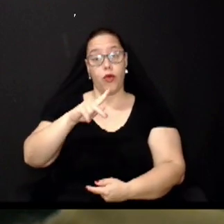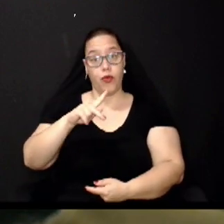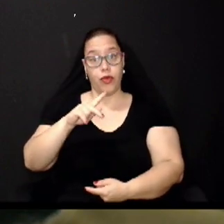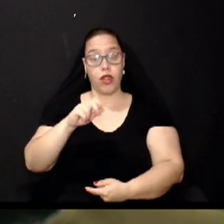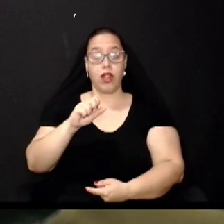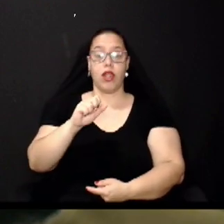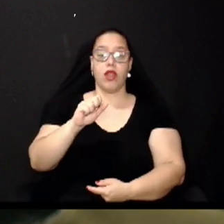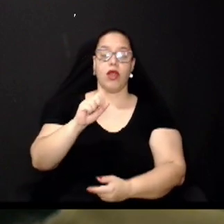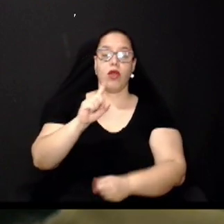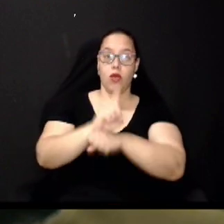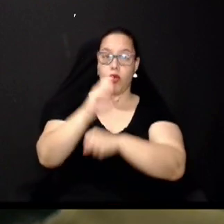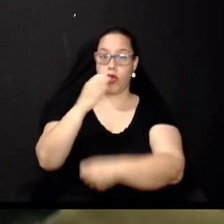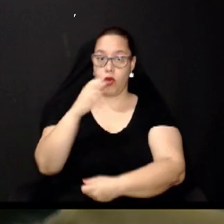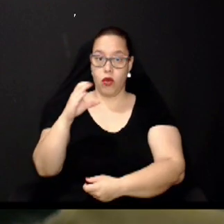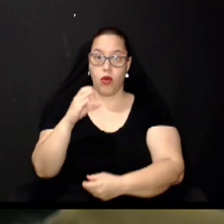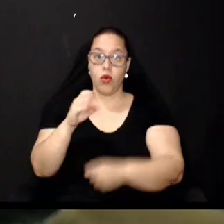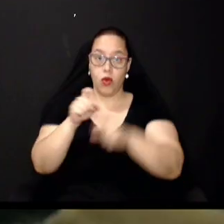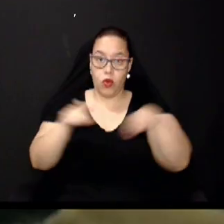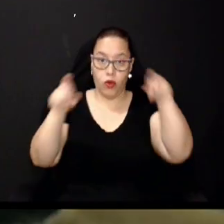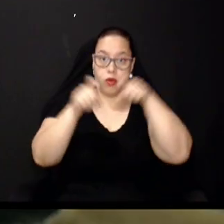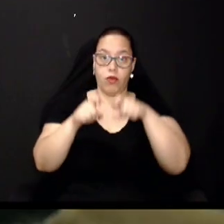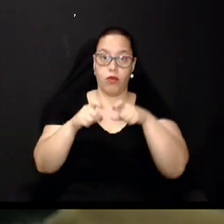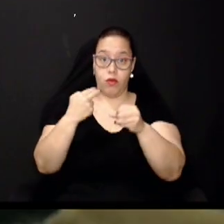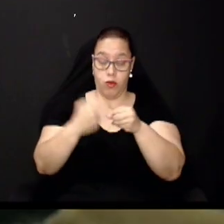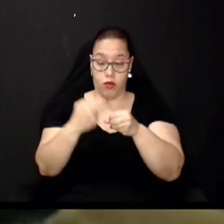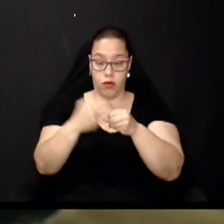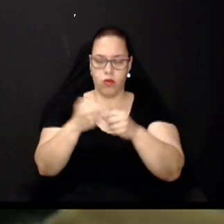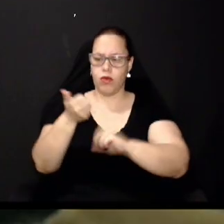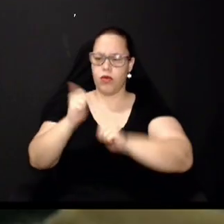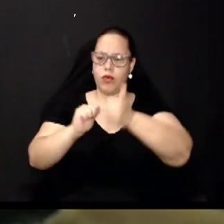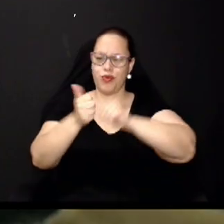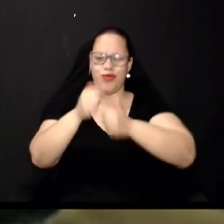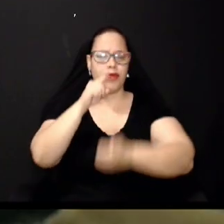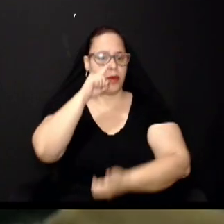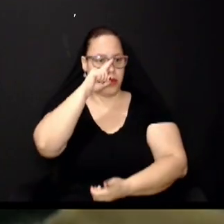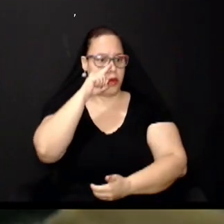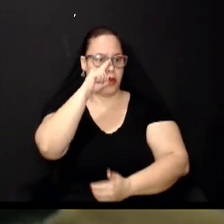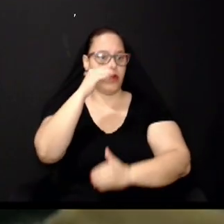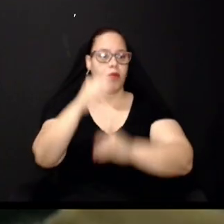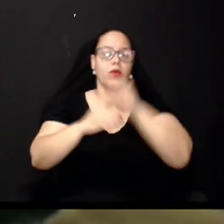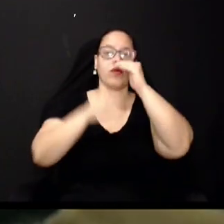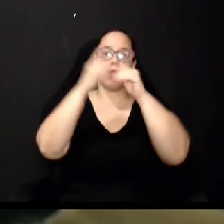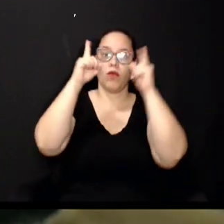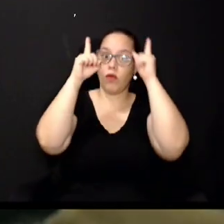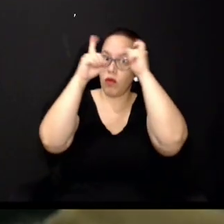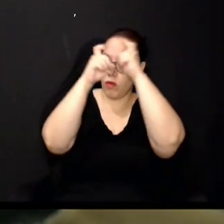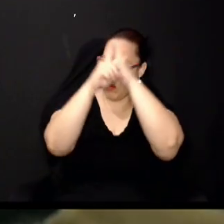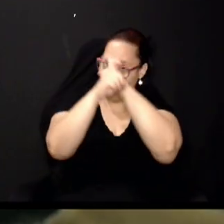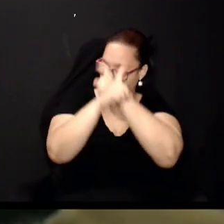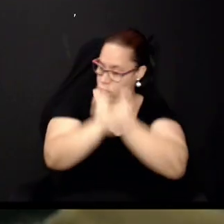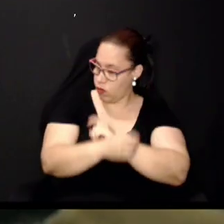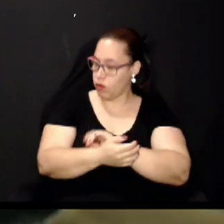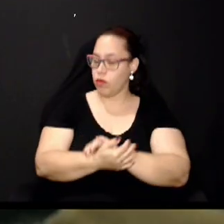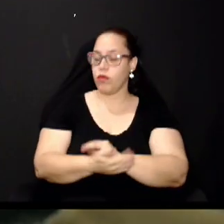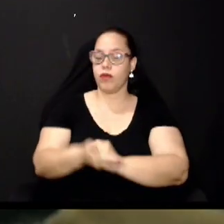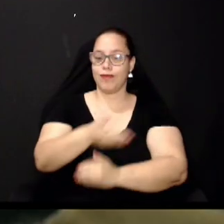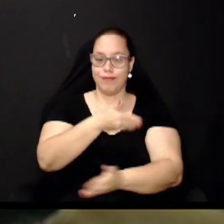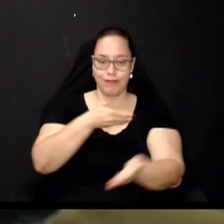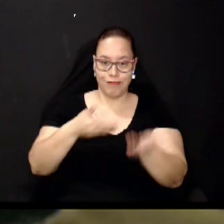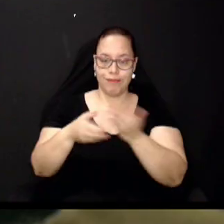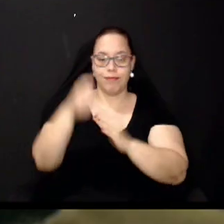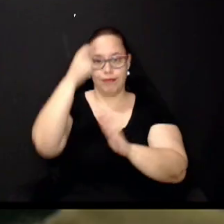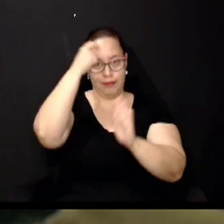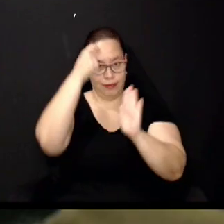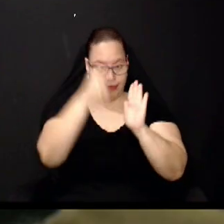Ciência da Computação pela Unicamp, que vão analisar riscos, avanços e desafios envolvendo a inteligência artificial.